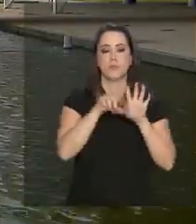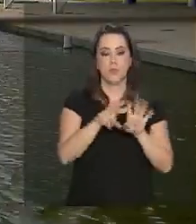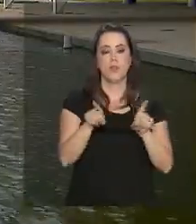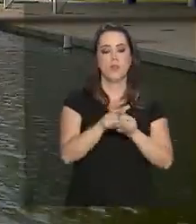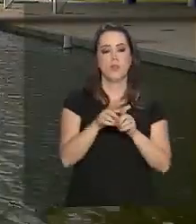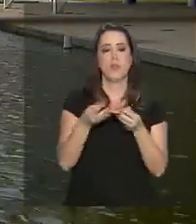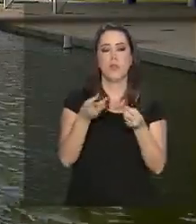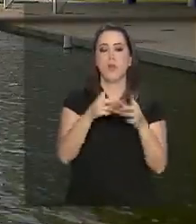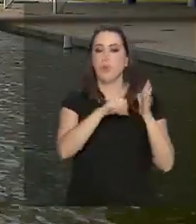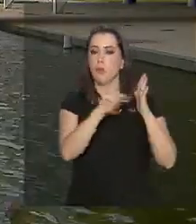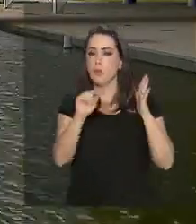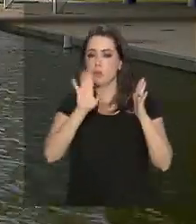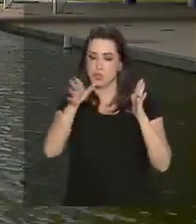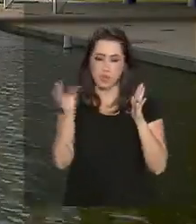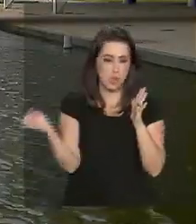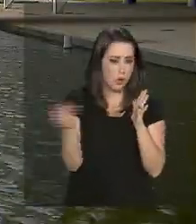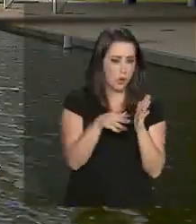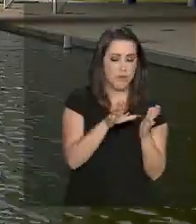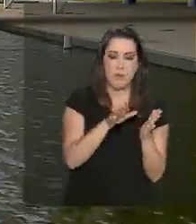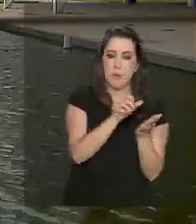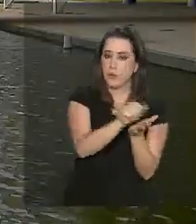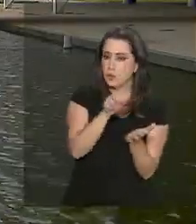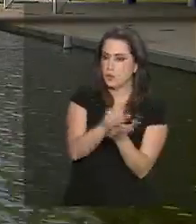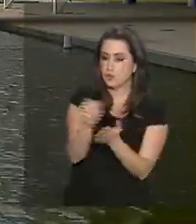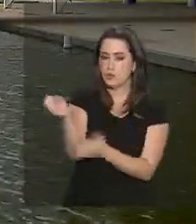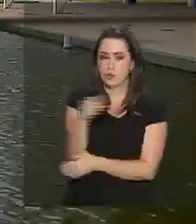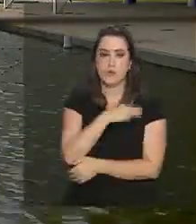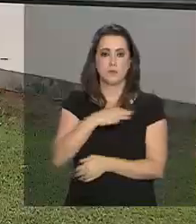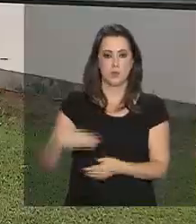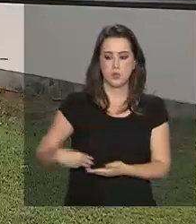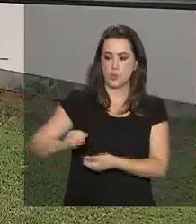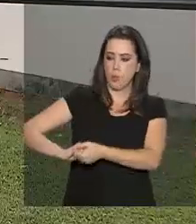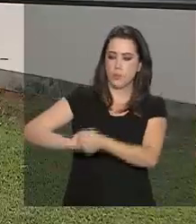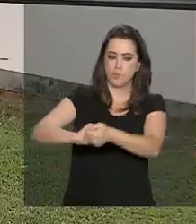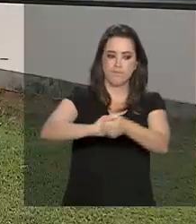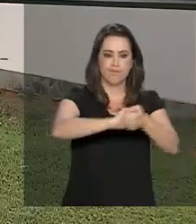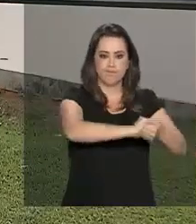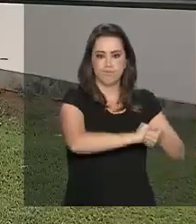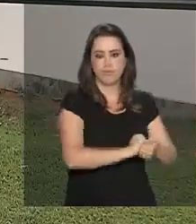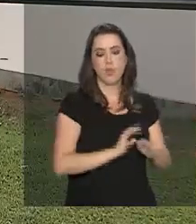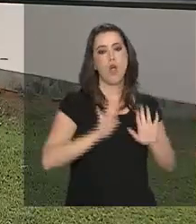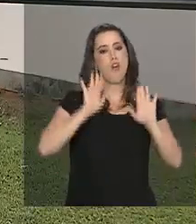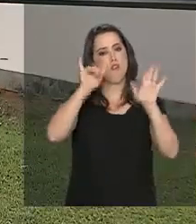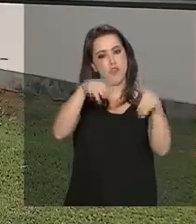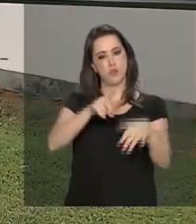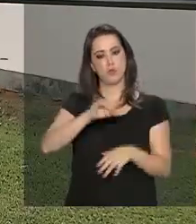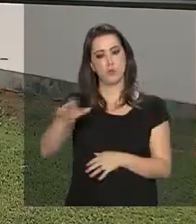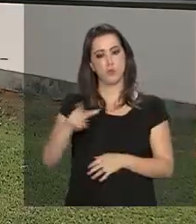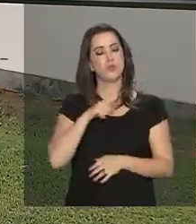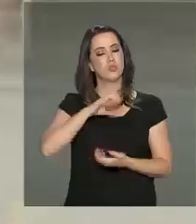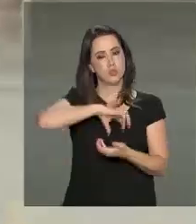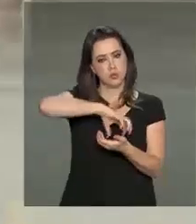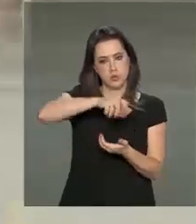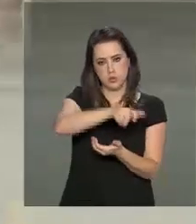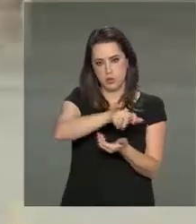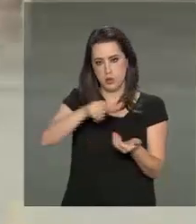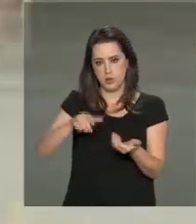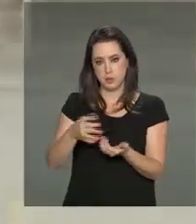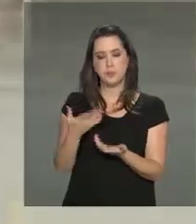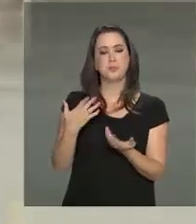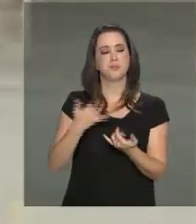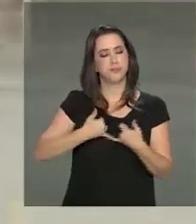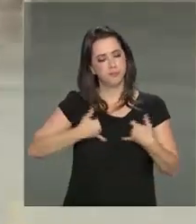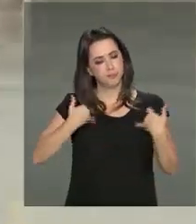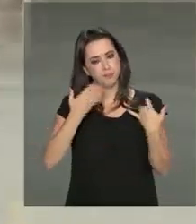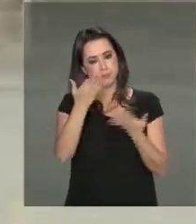posse aos novos ministros de estado e receberá cumprimentos o dia termina com um coquetel no itamaraty para garantir